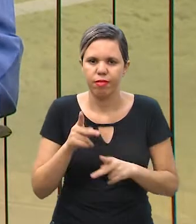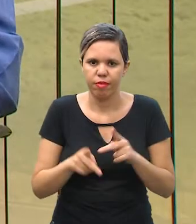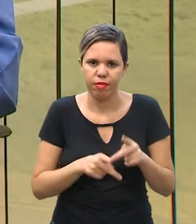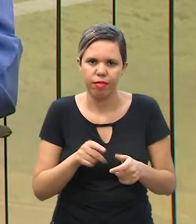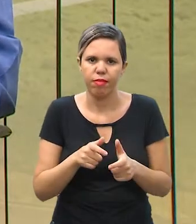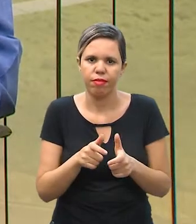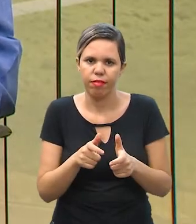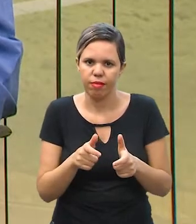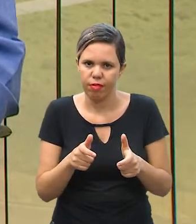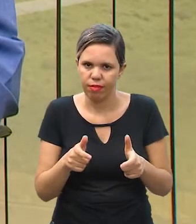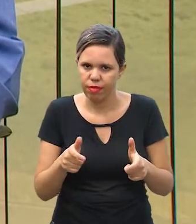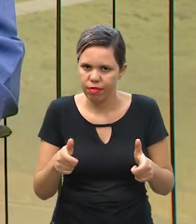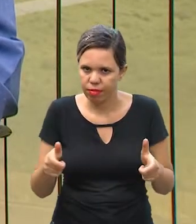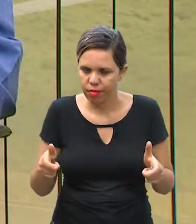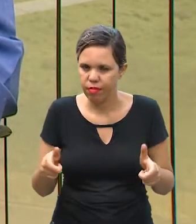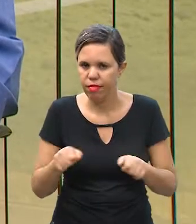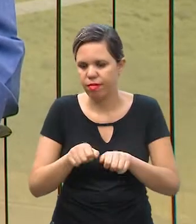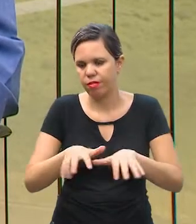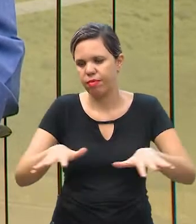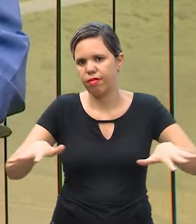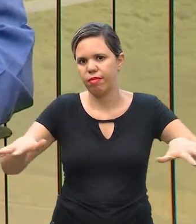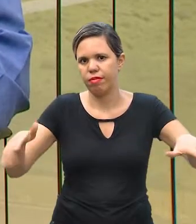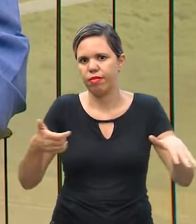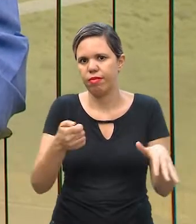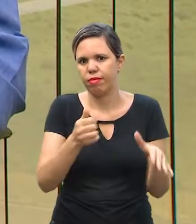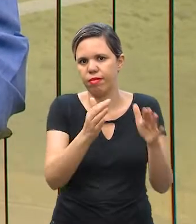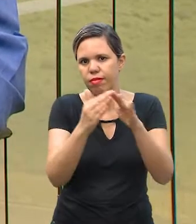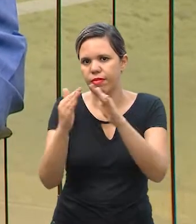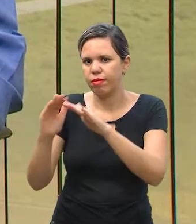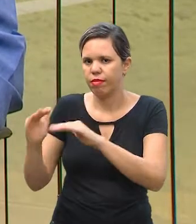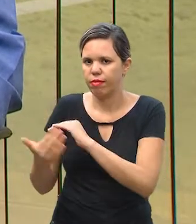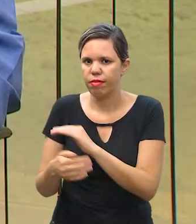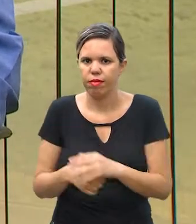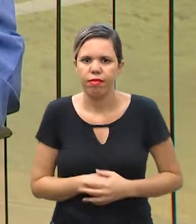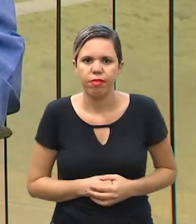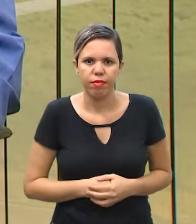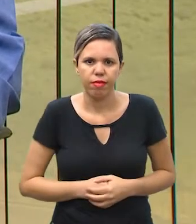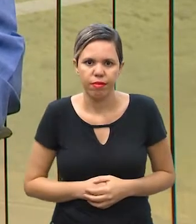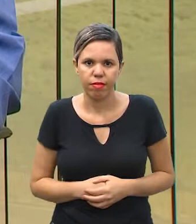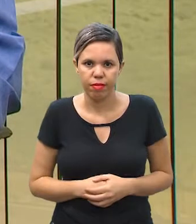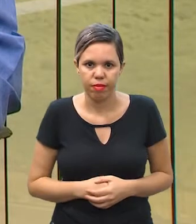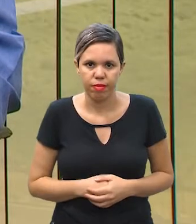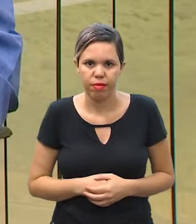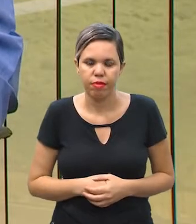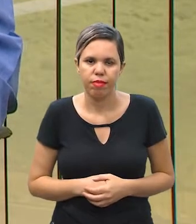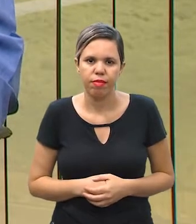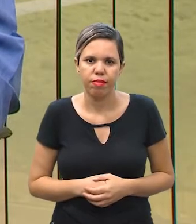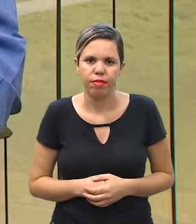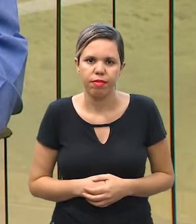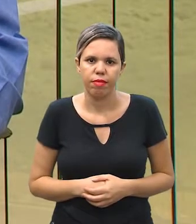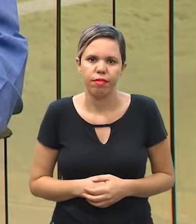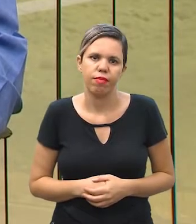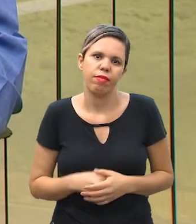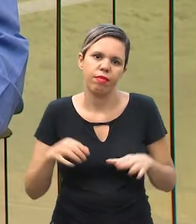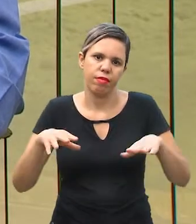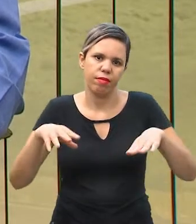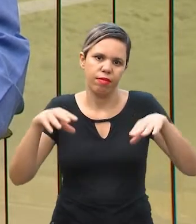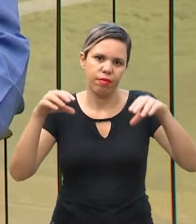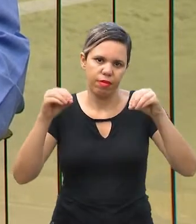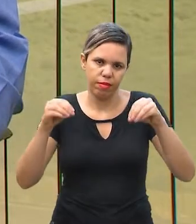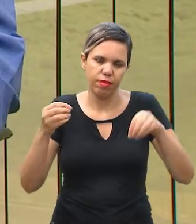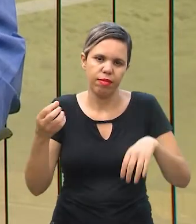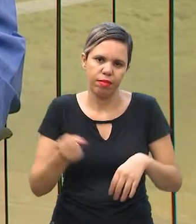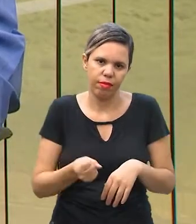população dispersa, né, poucas casas nos bairros. Estava ainda se formando. Tinha a Vila Castelo Branco, que